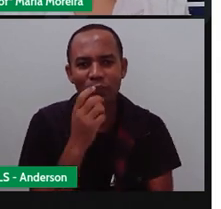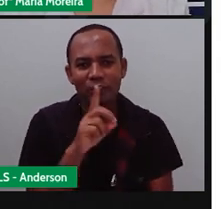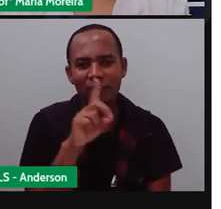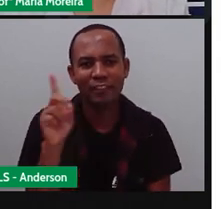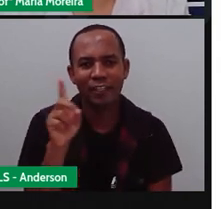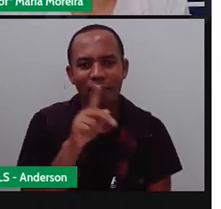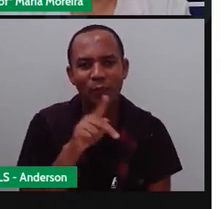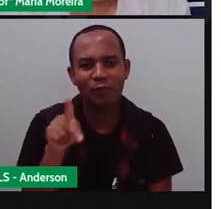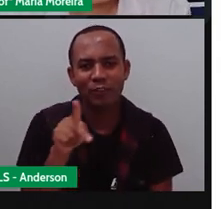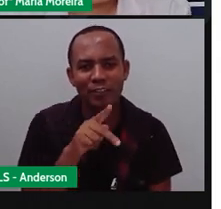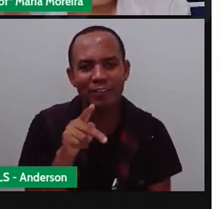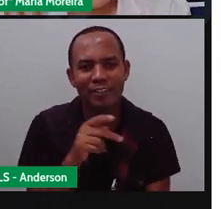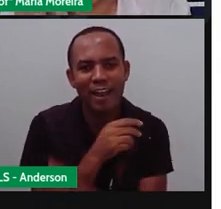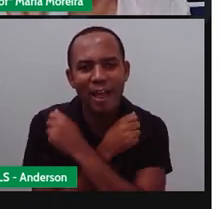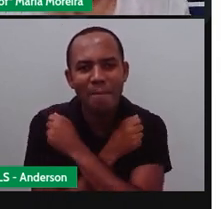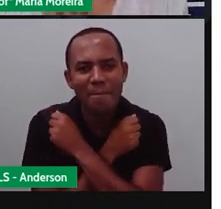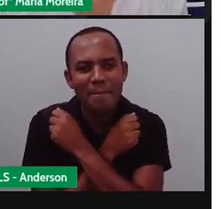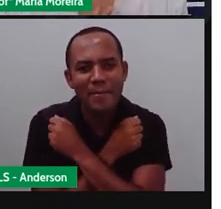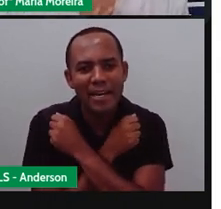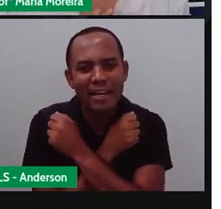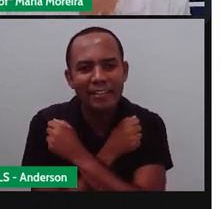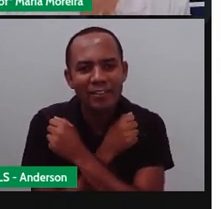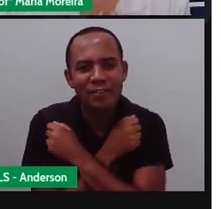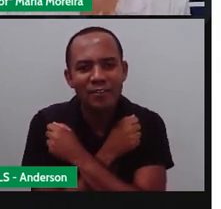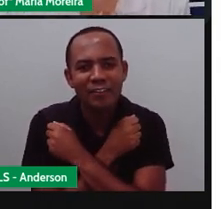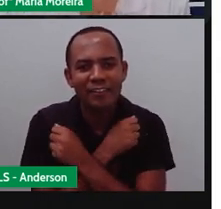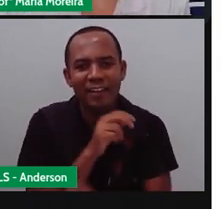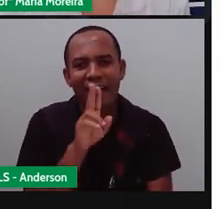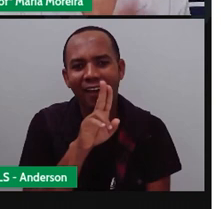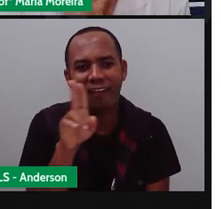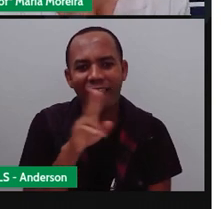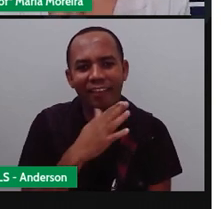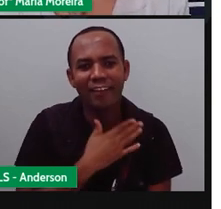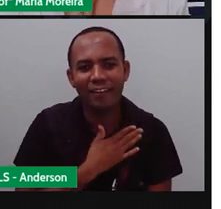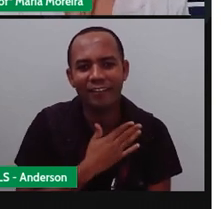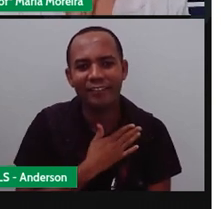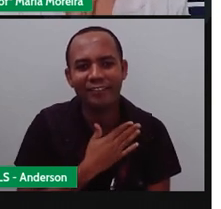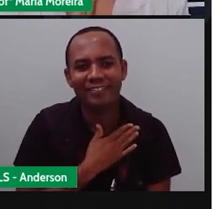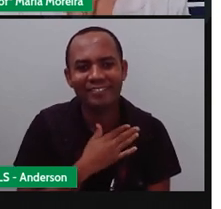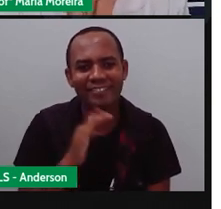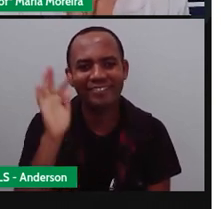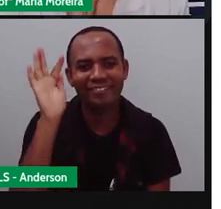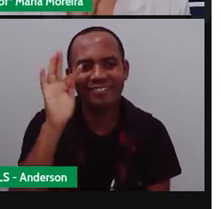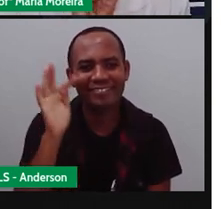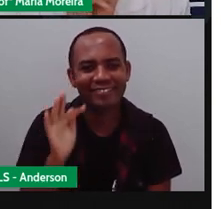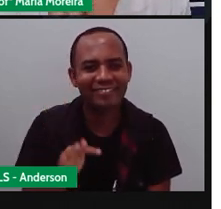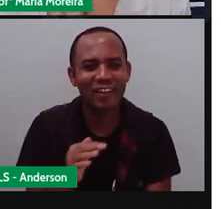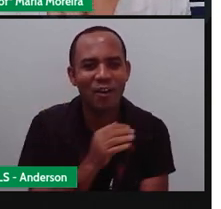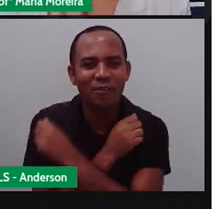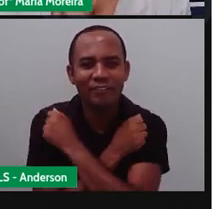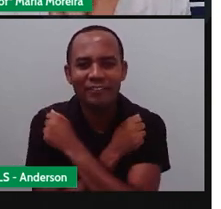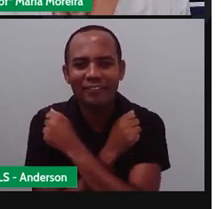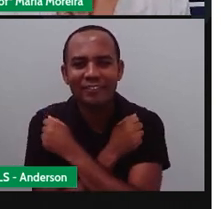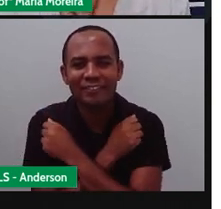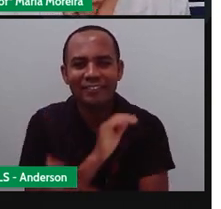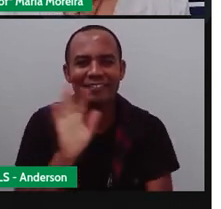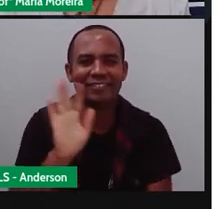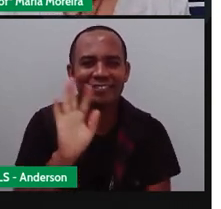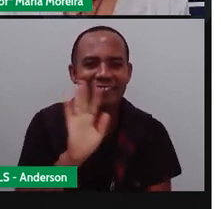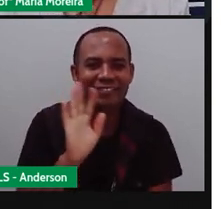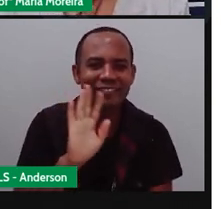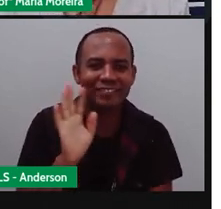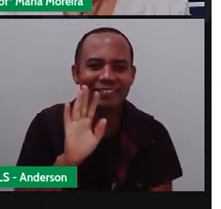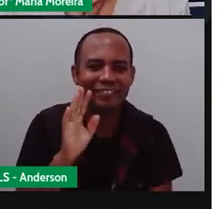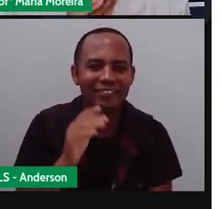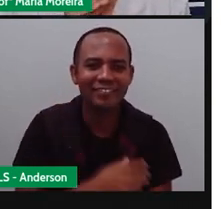E ai gente quando chega um comentário que vem o nome dele ele chega se transforma aí tem aqui bom dia